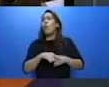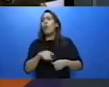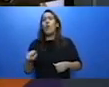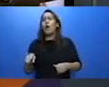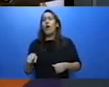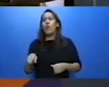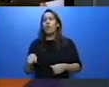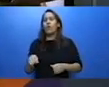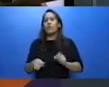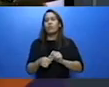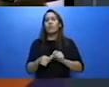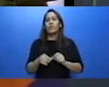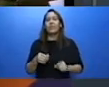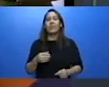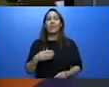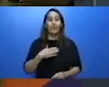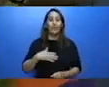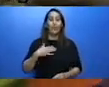curtiu bastante?